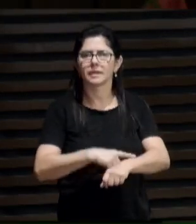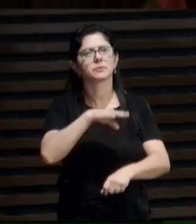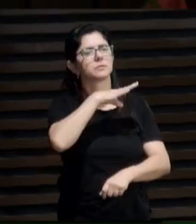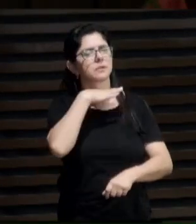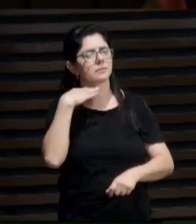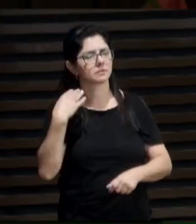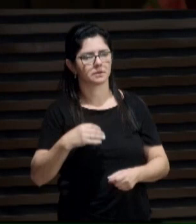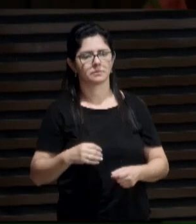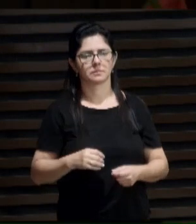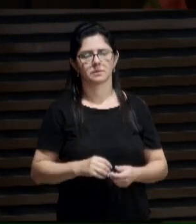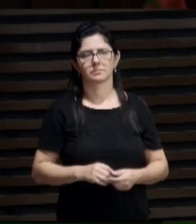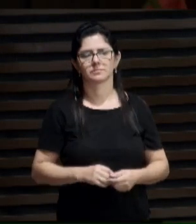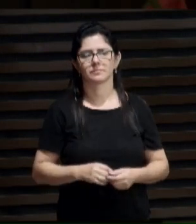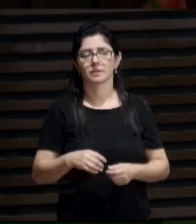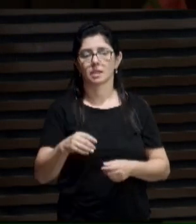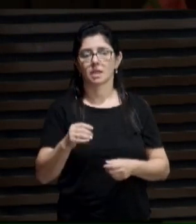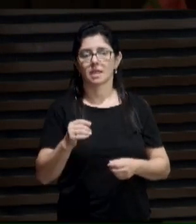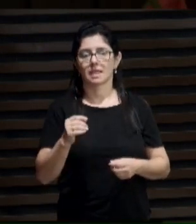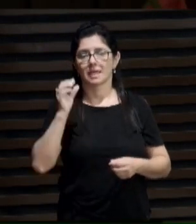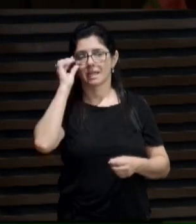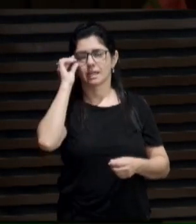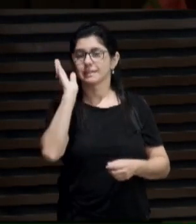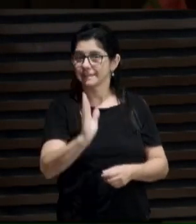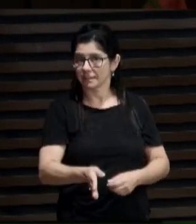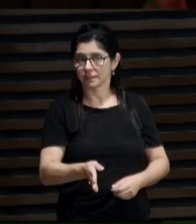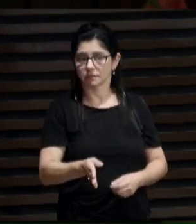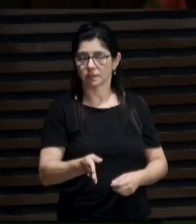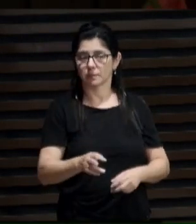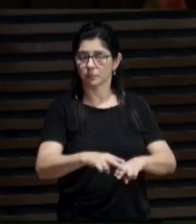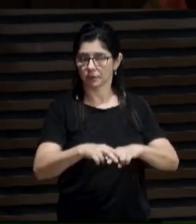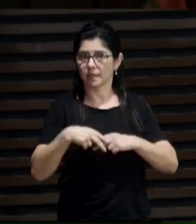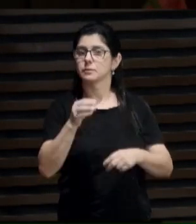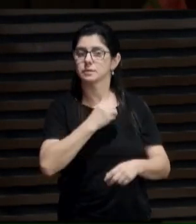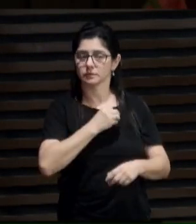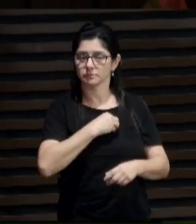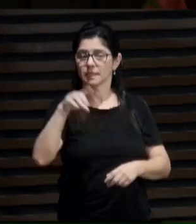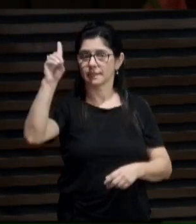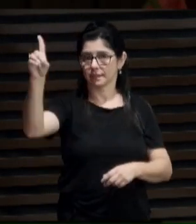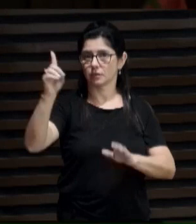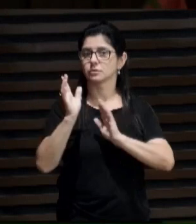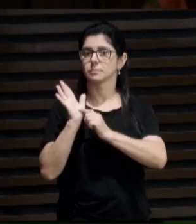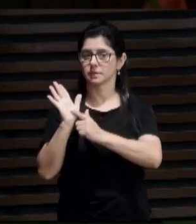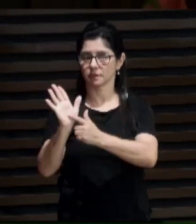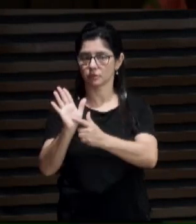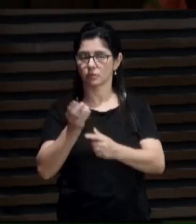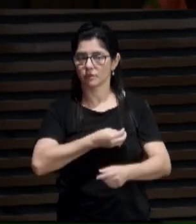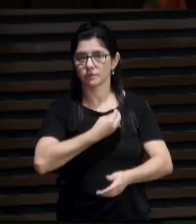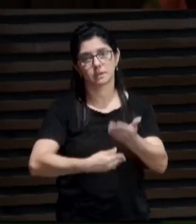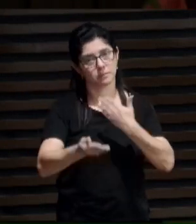foi determinada por causa do pecado, Deus apresentou a vida por meio de um